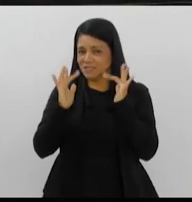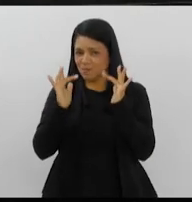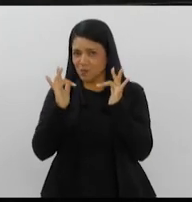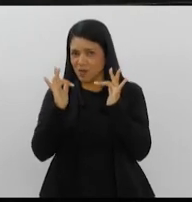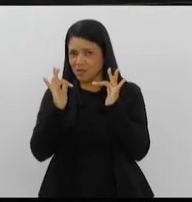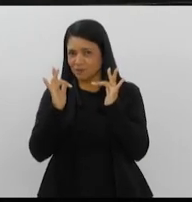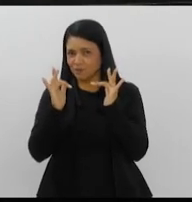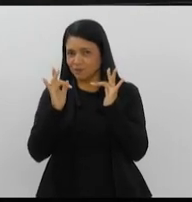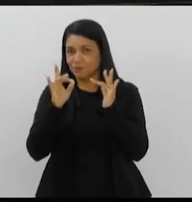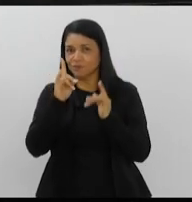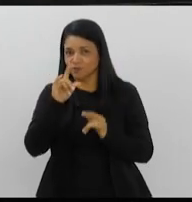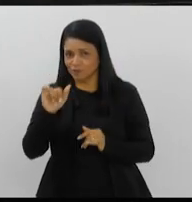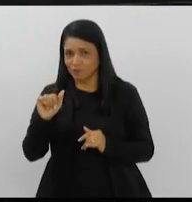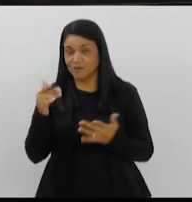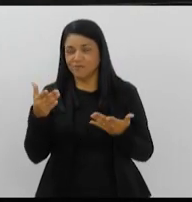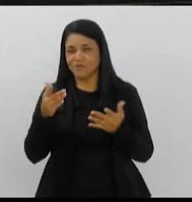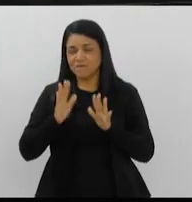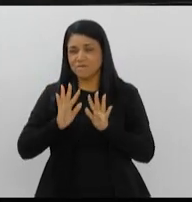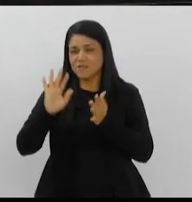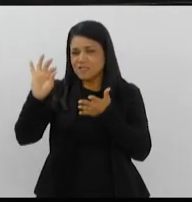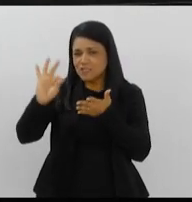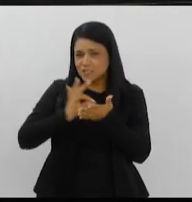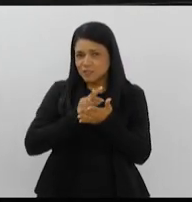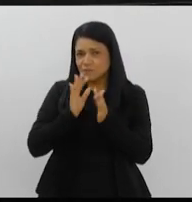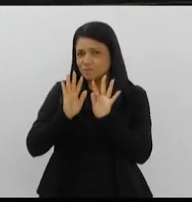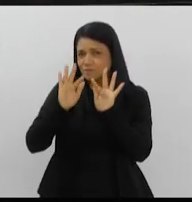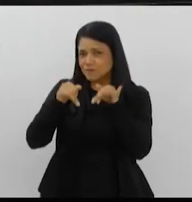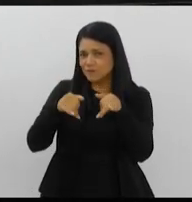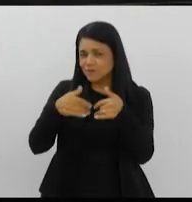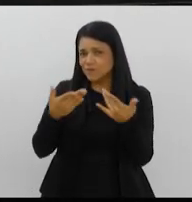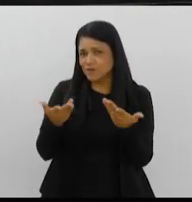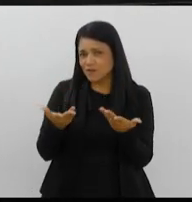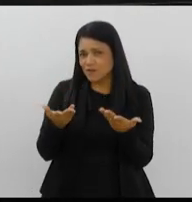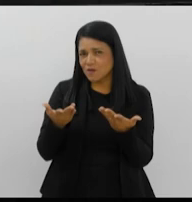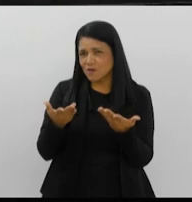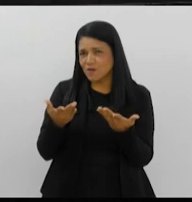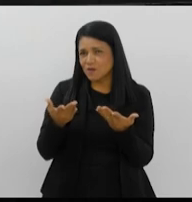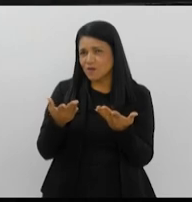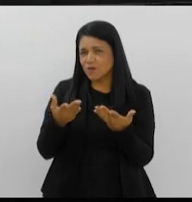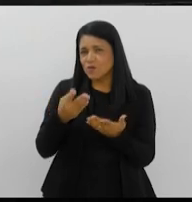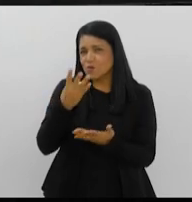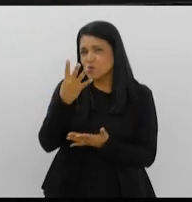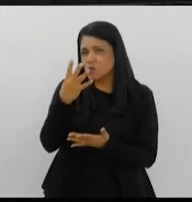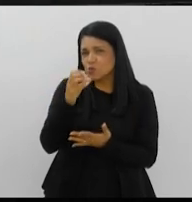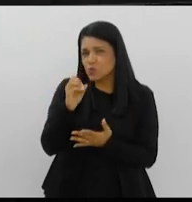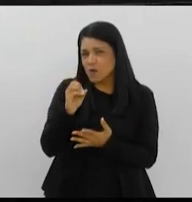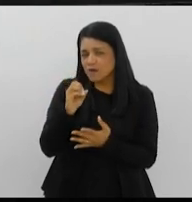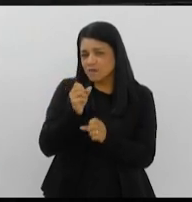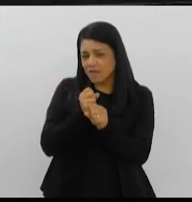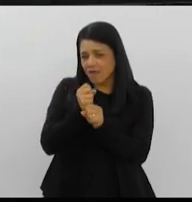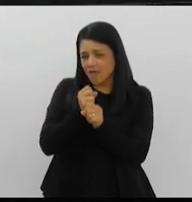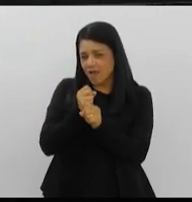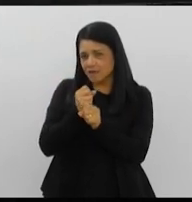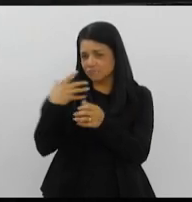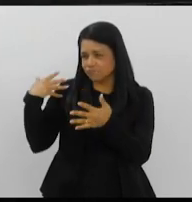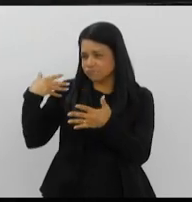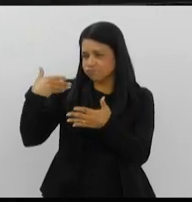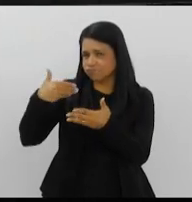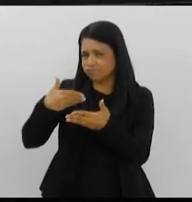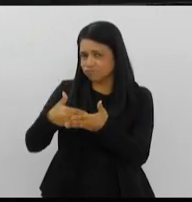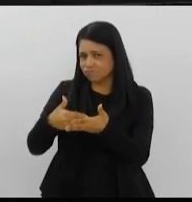escrito no expediente final, dizer que os últimos 40 anos que não